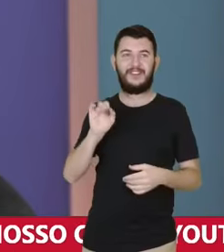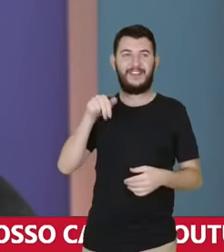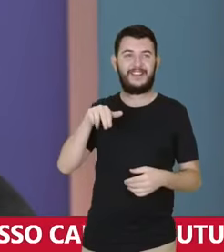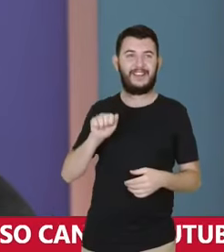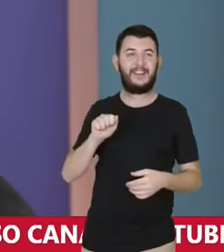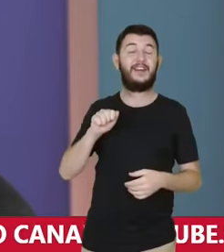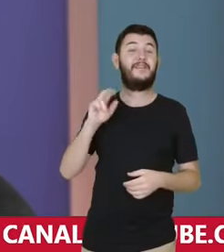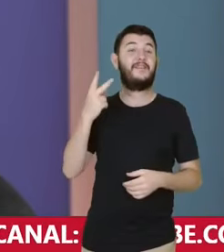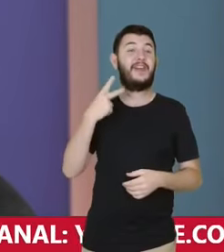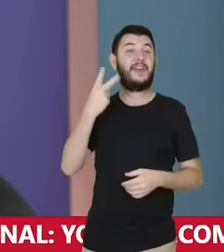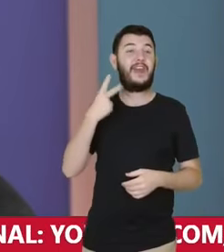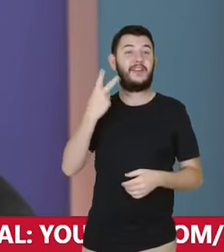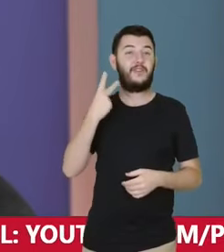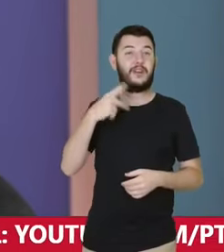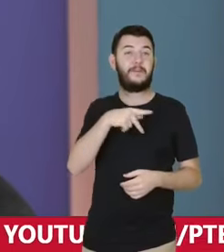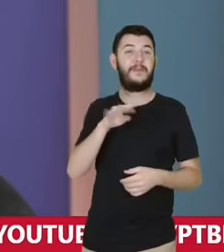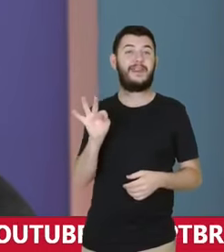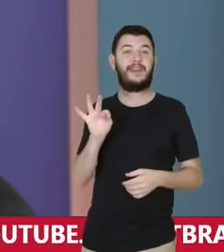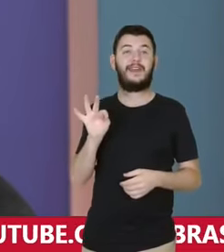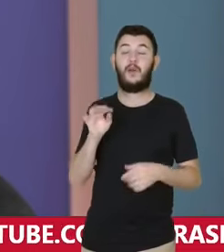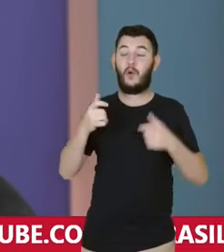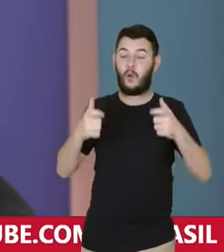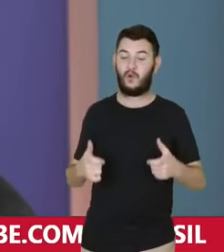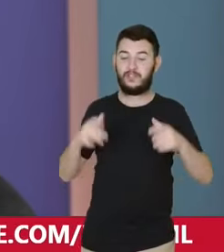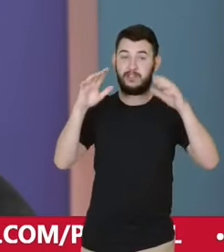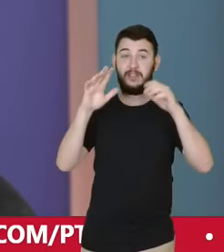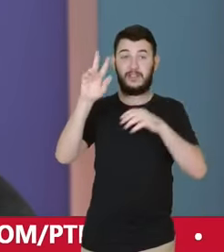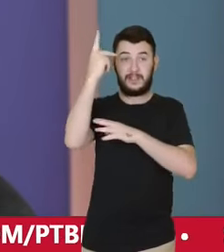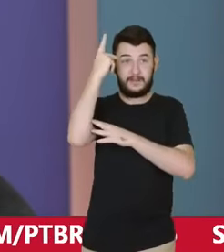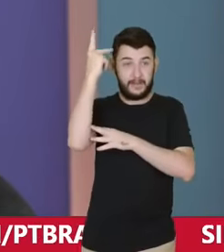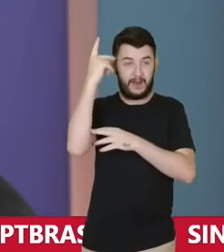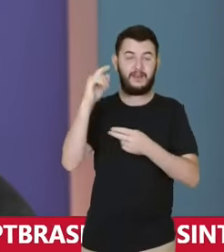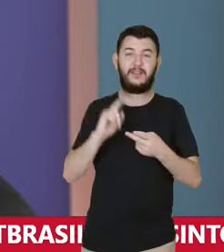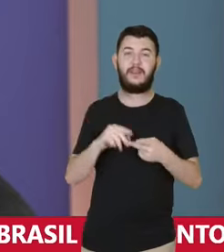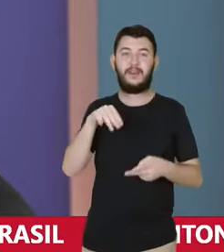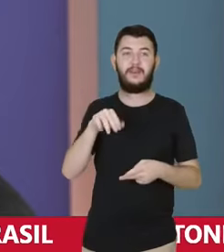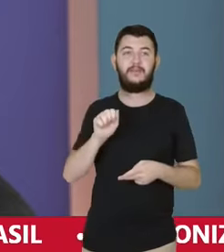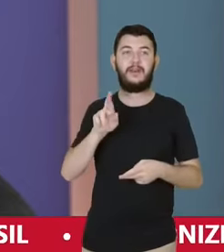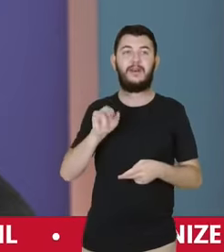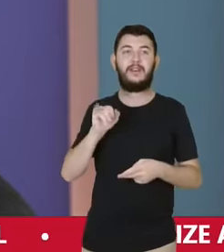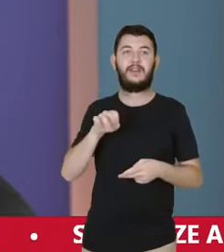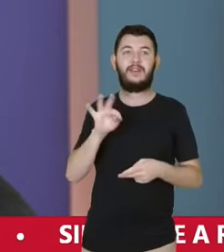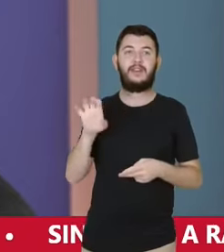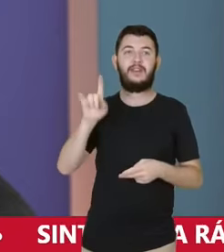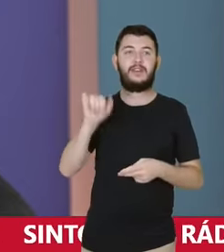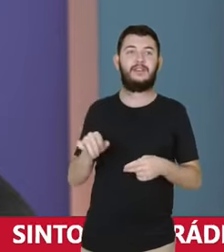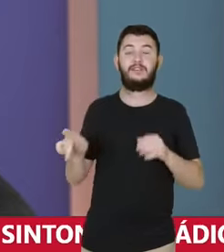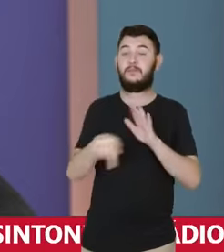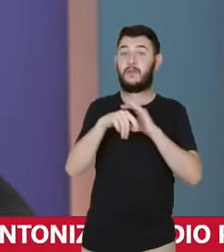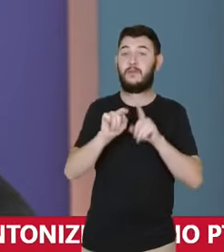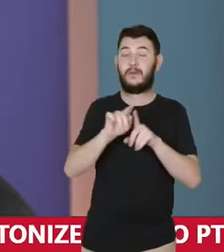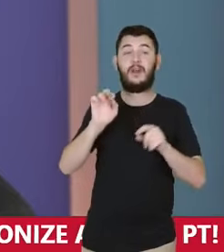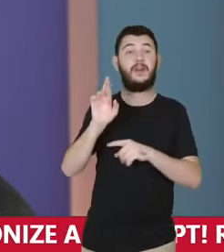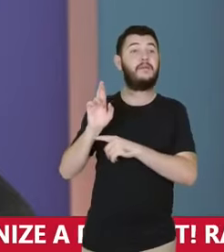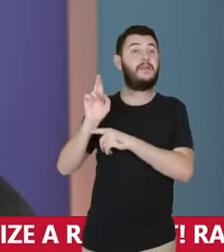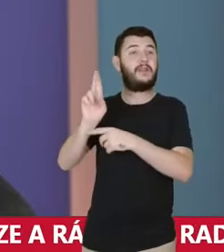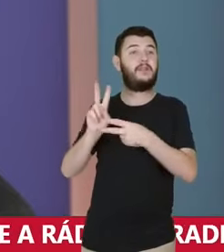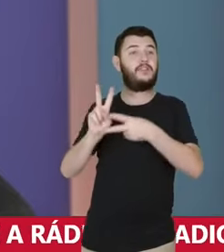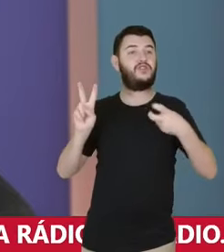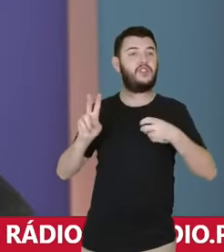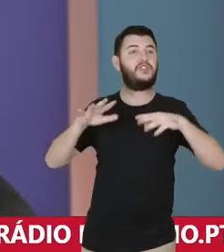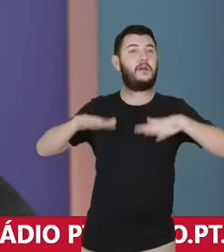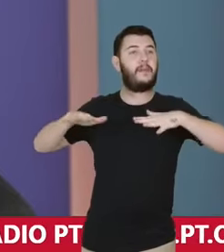São Paulo, e com a Marinete Almeida, liderança indígena do povo tucano, sobre a Marcha das Mulheres Indígenas, que acontece